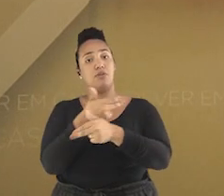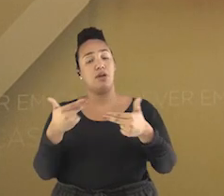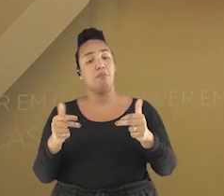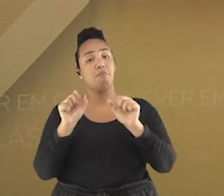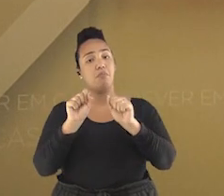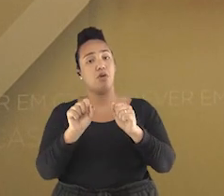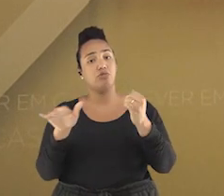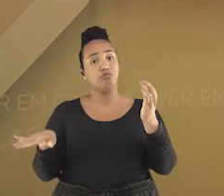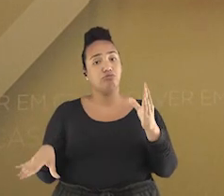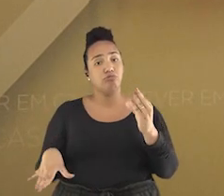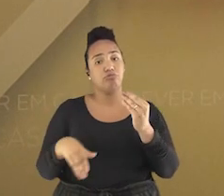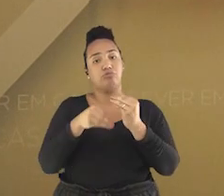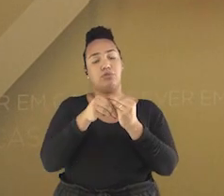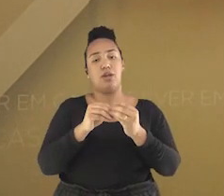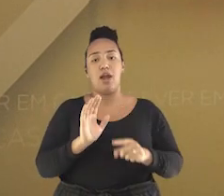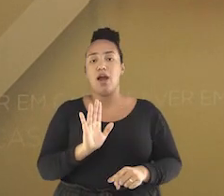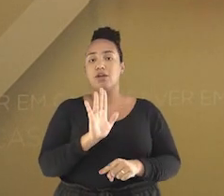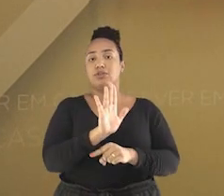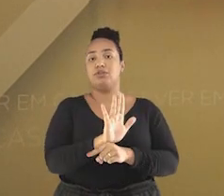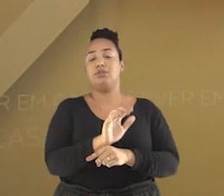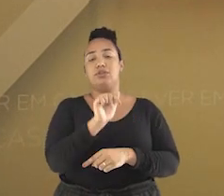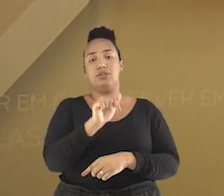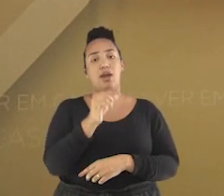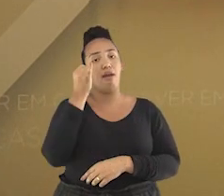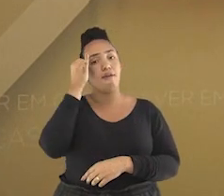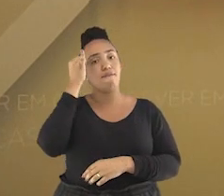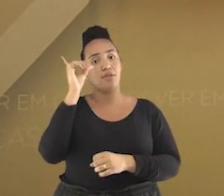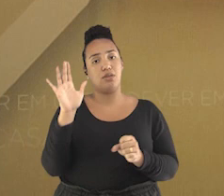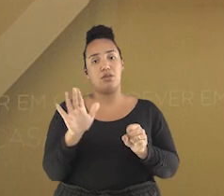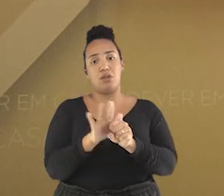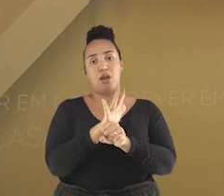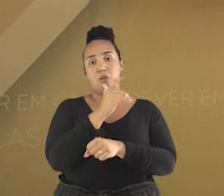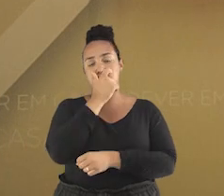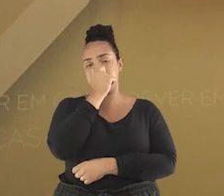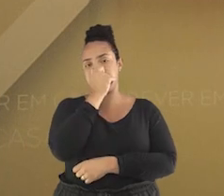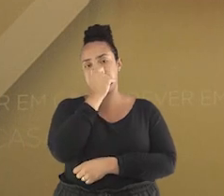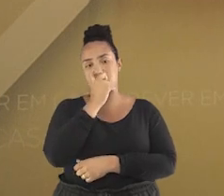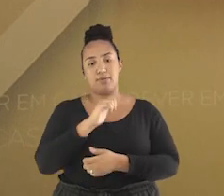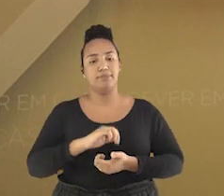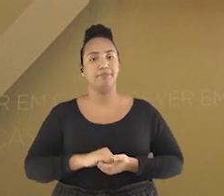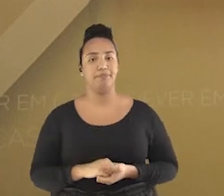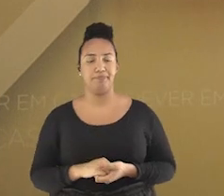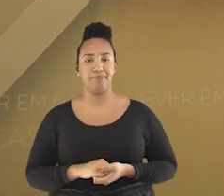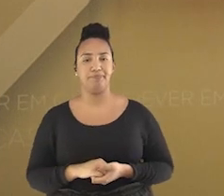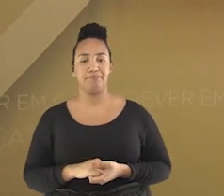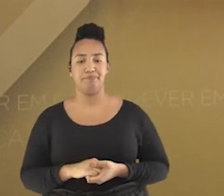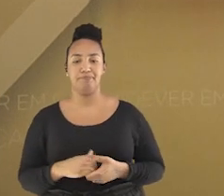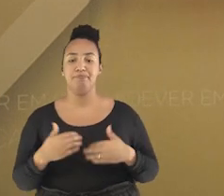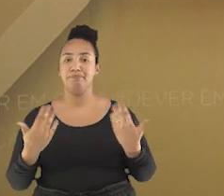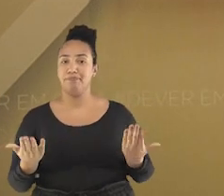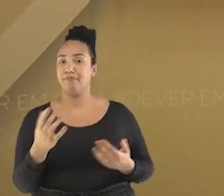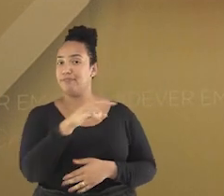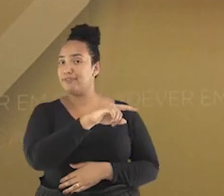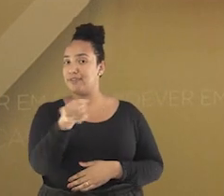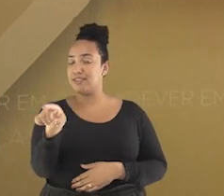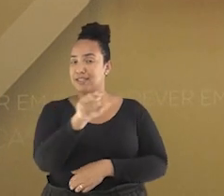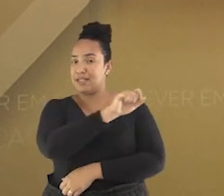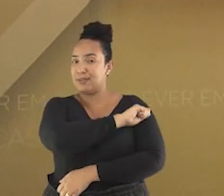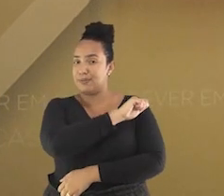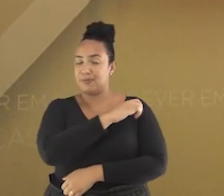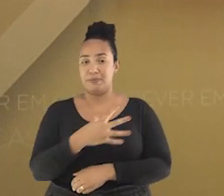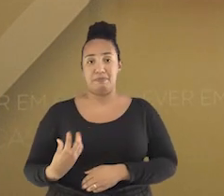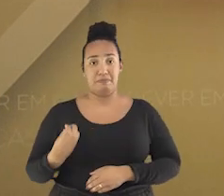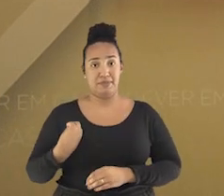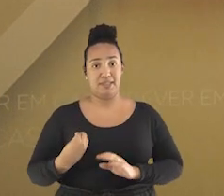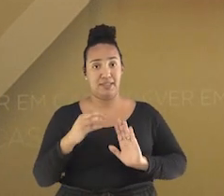contribuir e ajudar e evitar esse problema. E você, estudante, já marcou a sua